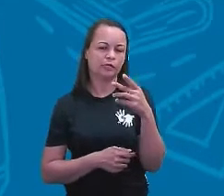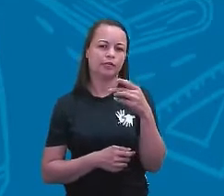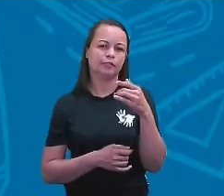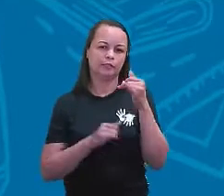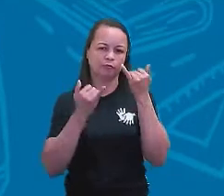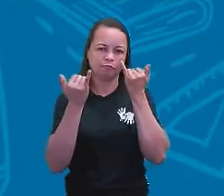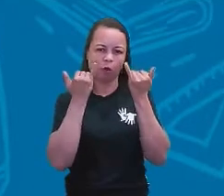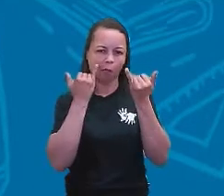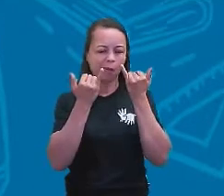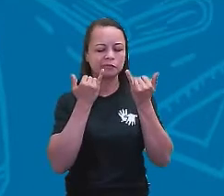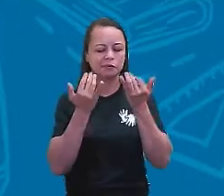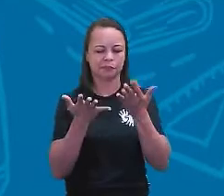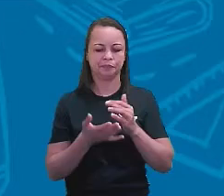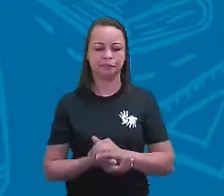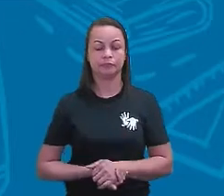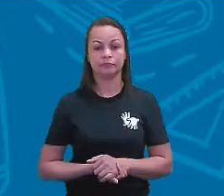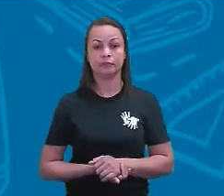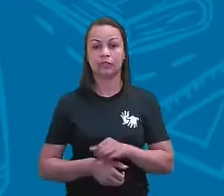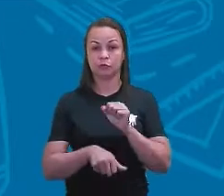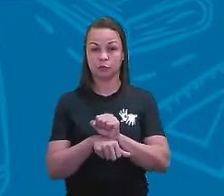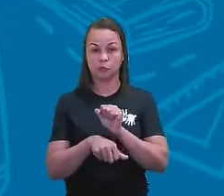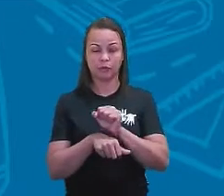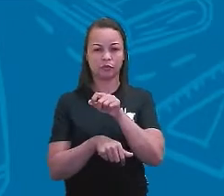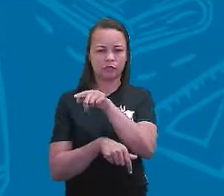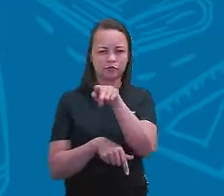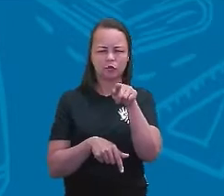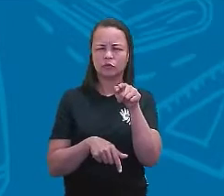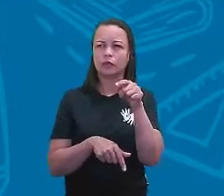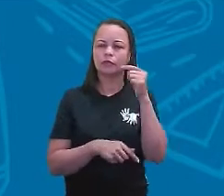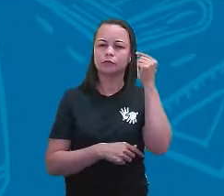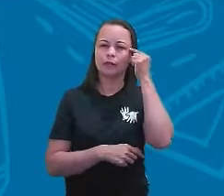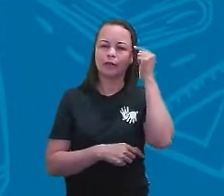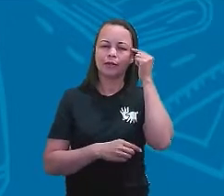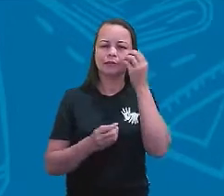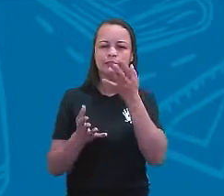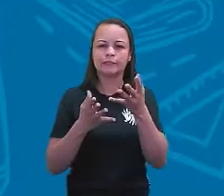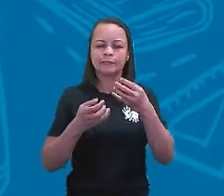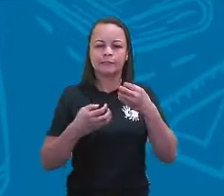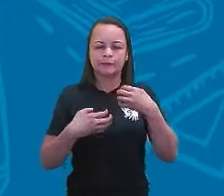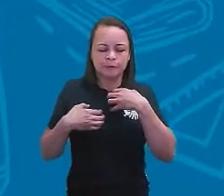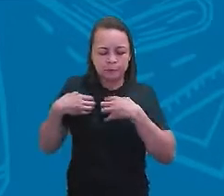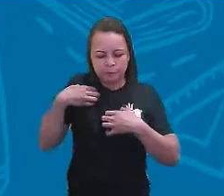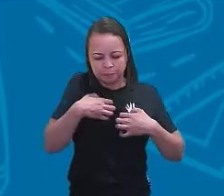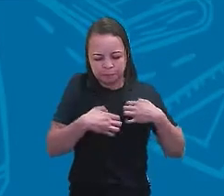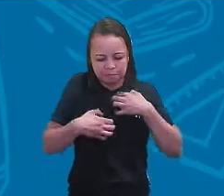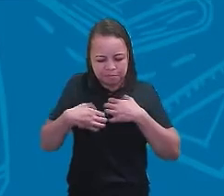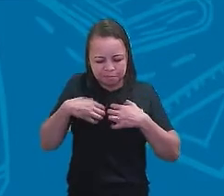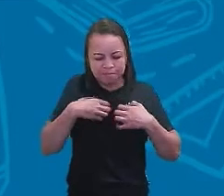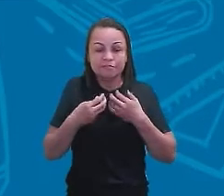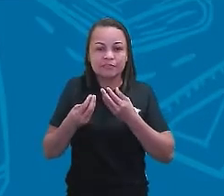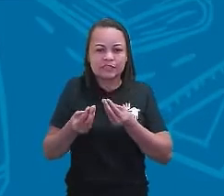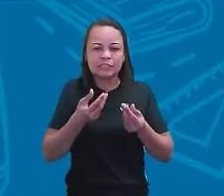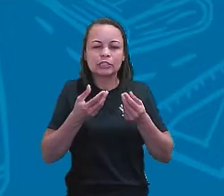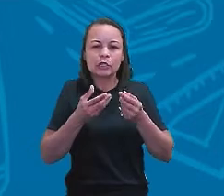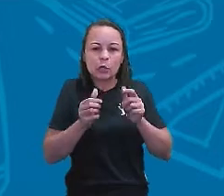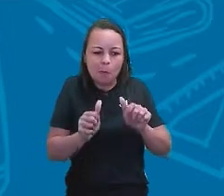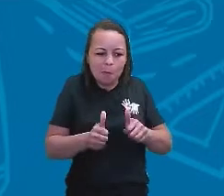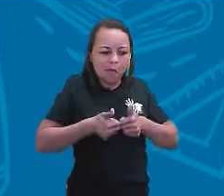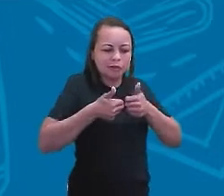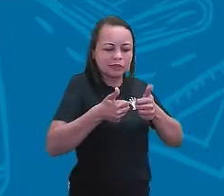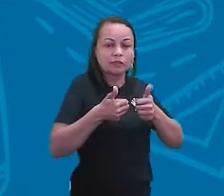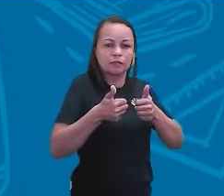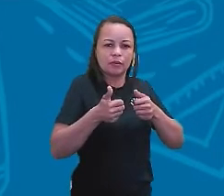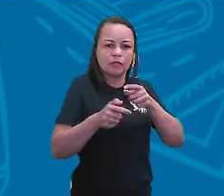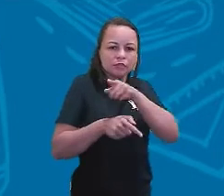que a partir de tudo isso que foi dito, que você saia dessa sua zona de conforto, que gere em você essa inquietação, essa insatisfação positiva, para que